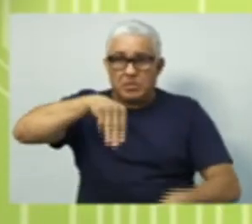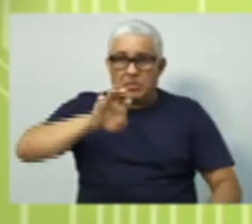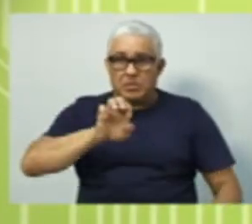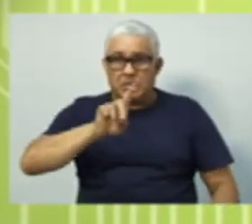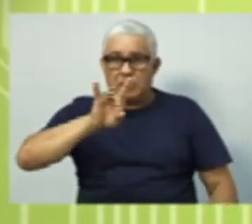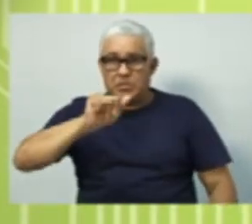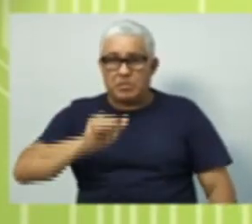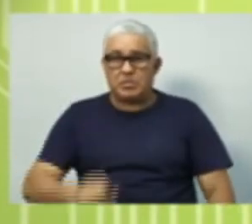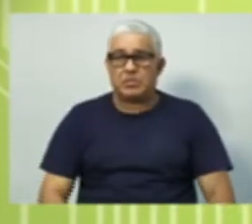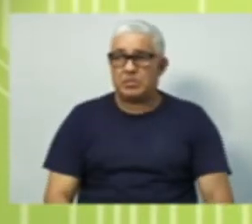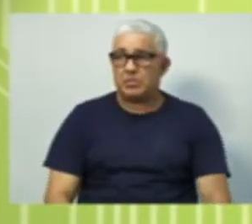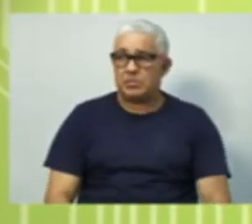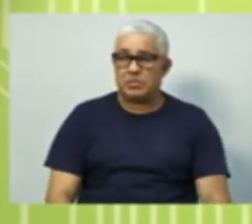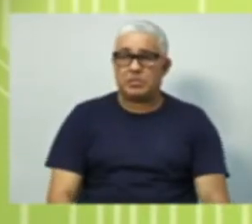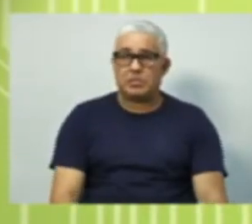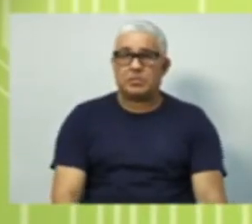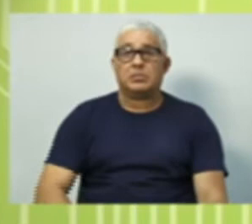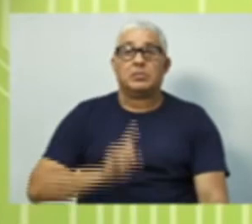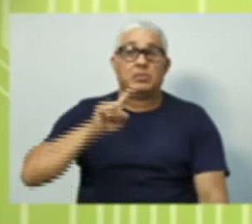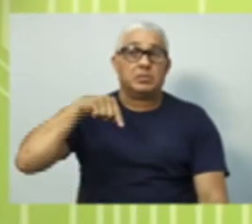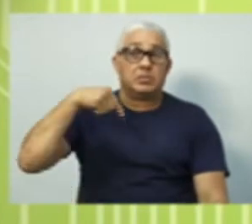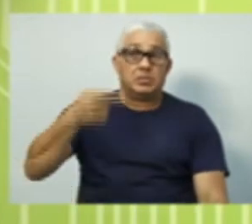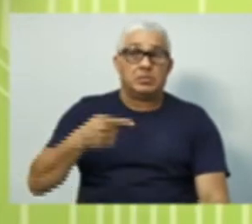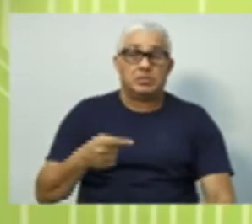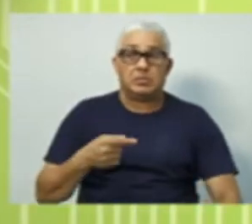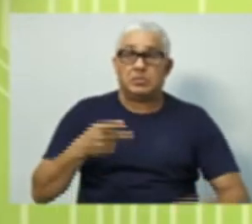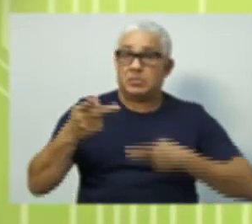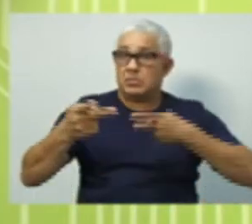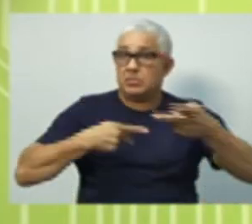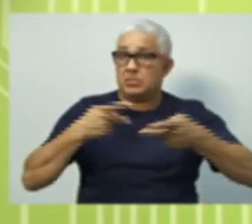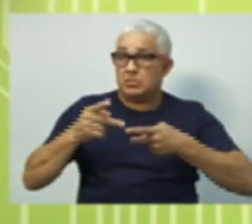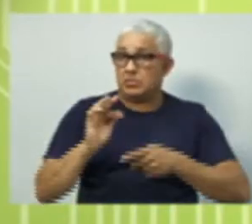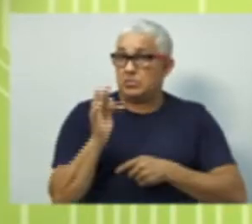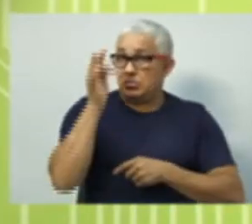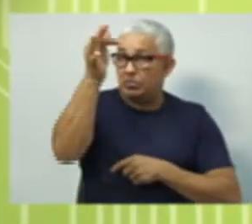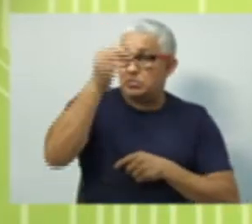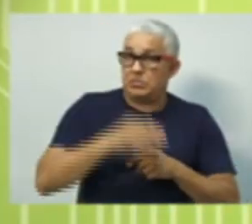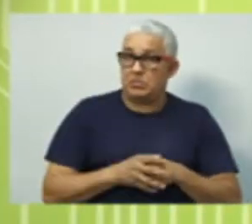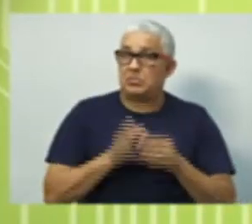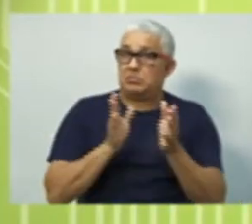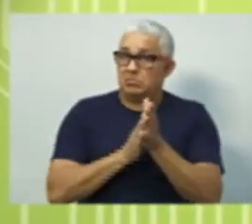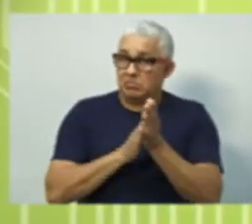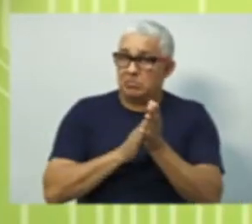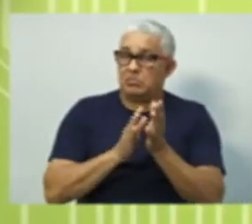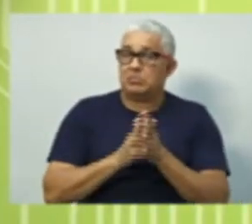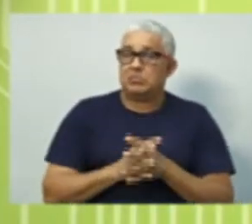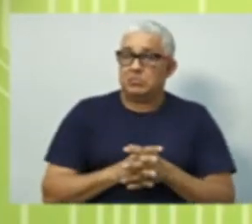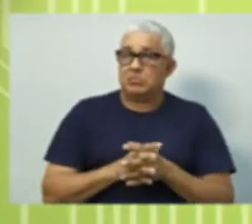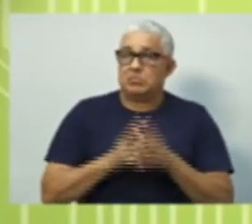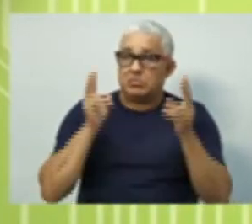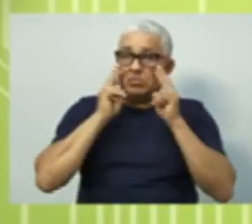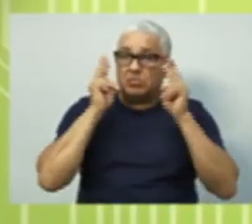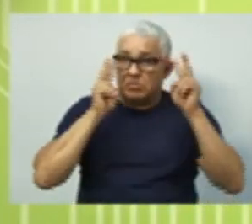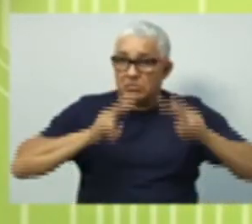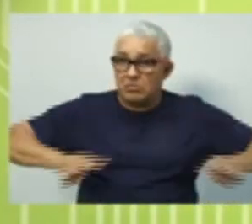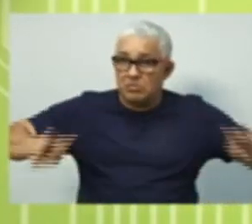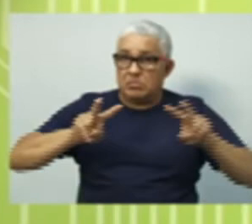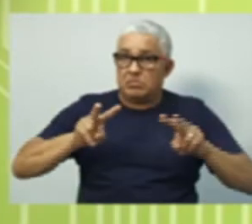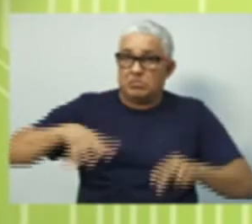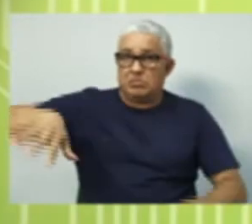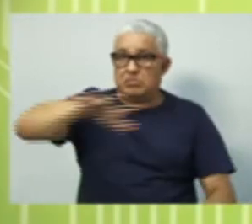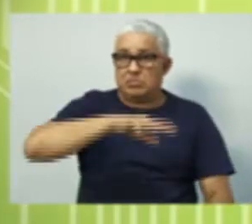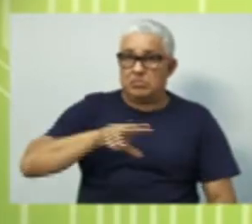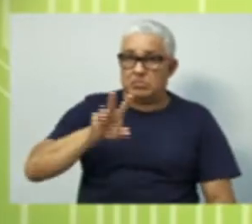ou andar sem esses itens, né? Além de ser obrigatória a questão da tributação, a questão de combustível, o carro não anda sem